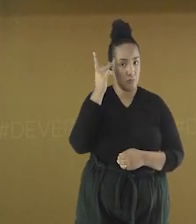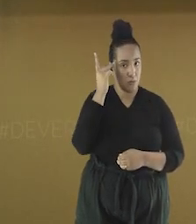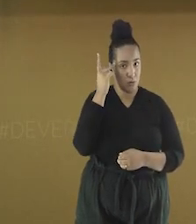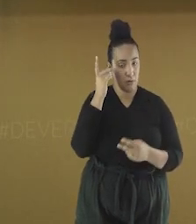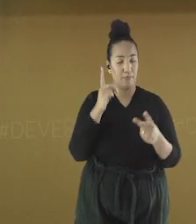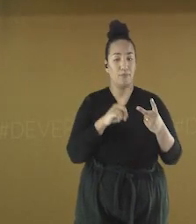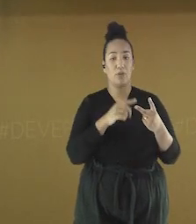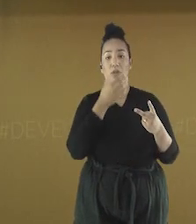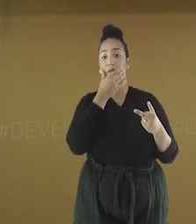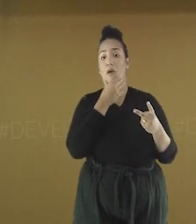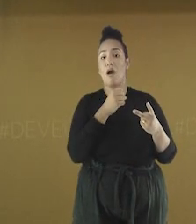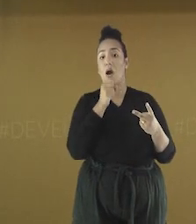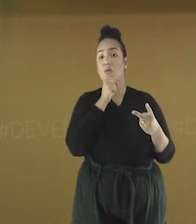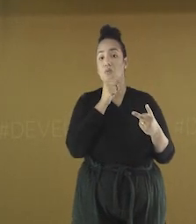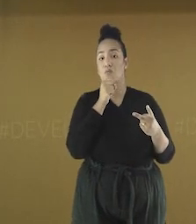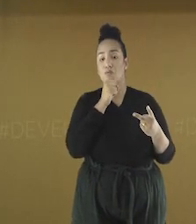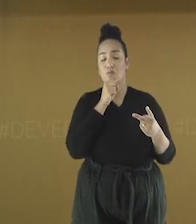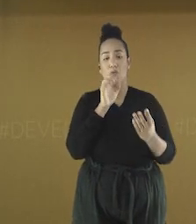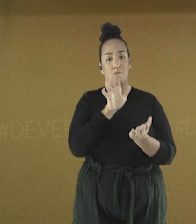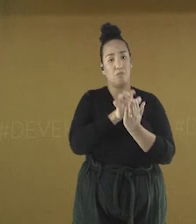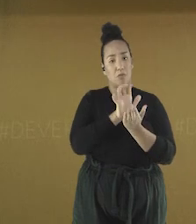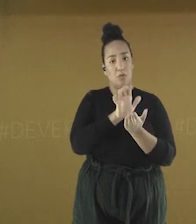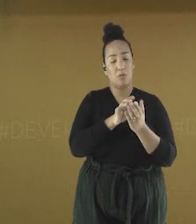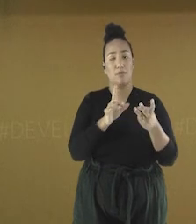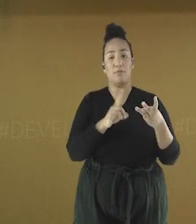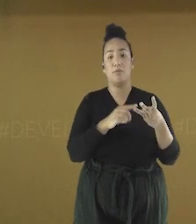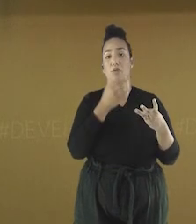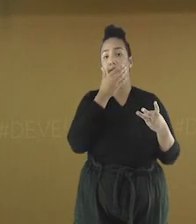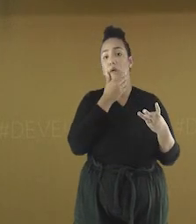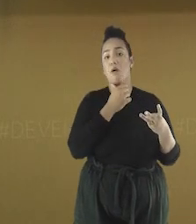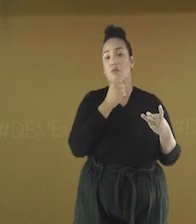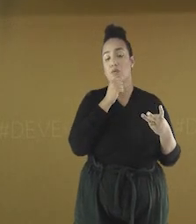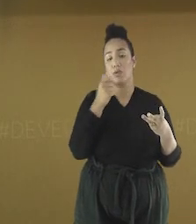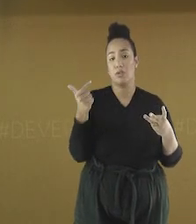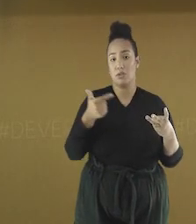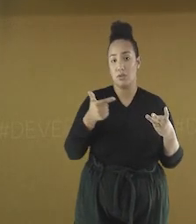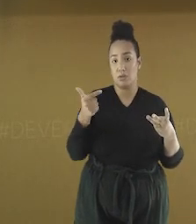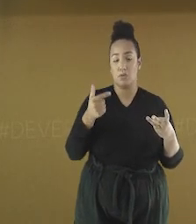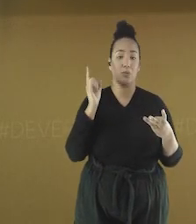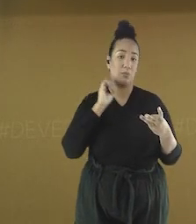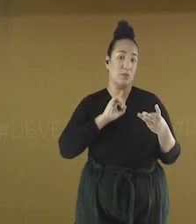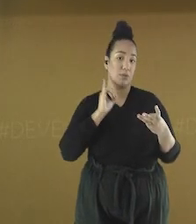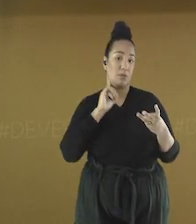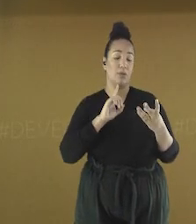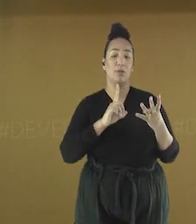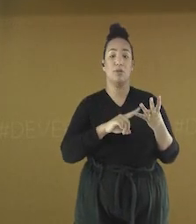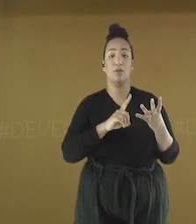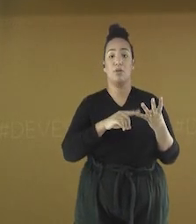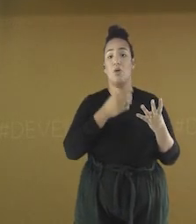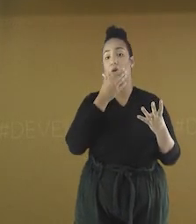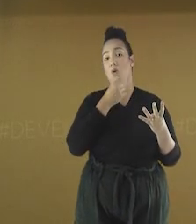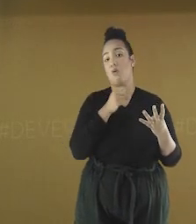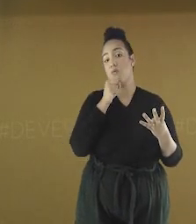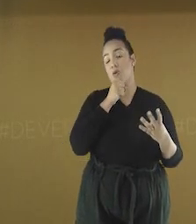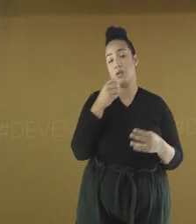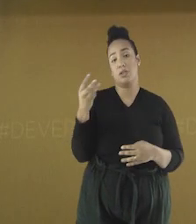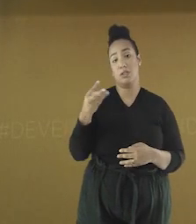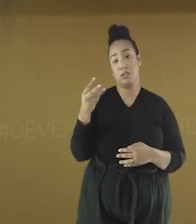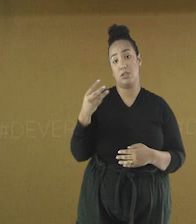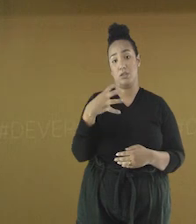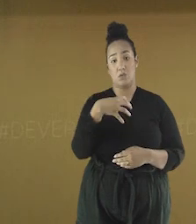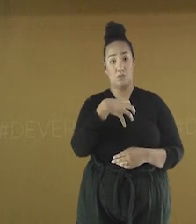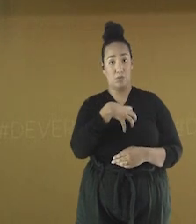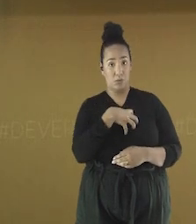avô pernambucano, o meu bisavô mineiro, meu tataravô baiano, meu maestro soberano foi Antônio